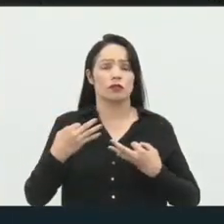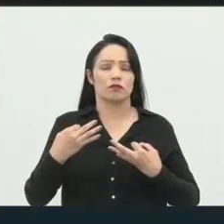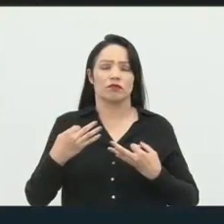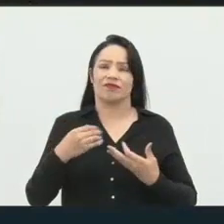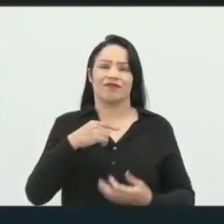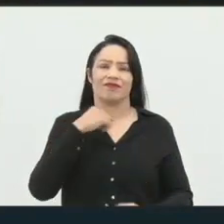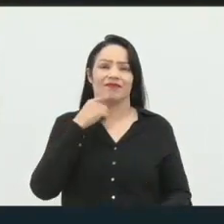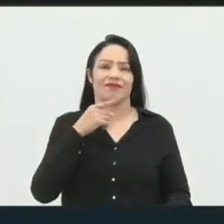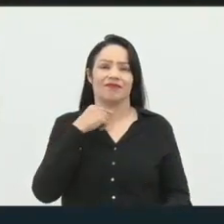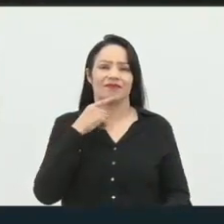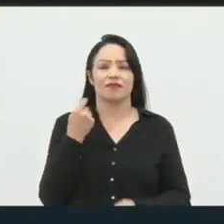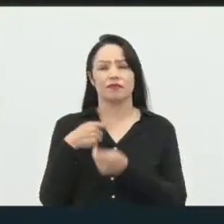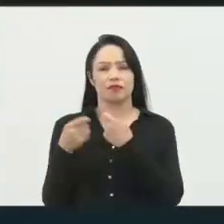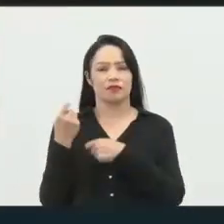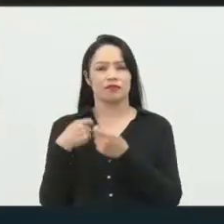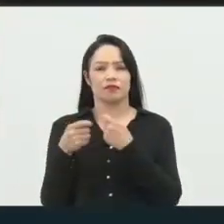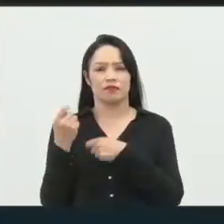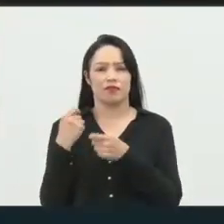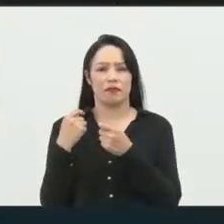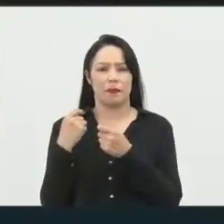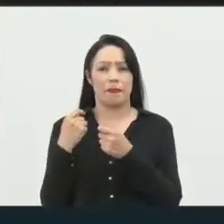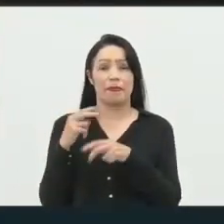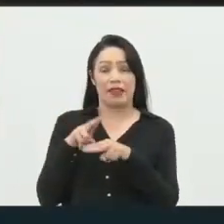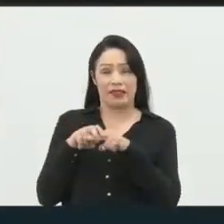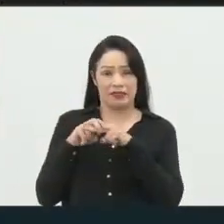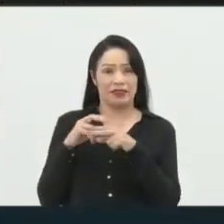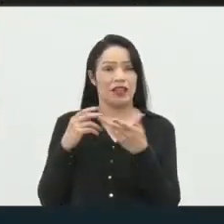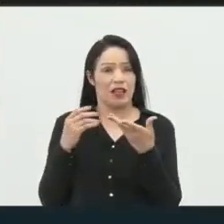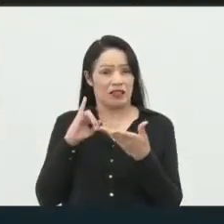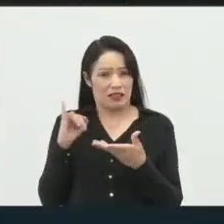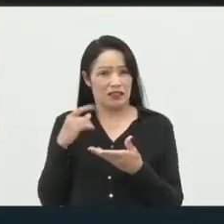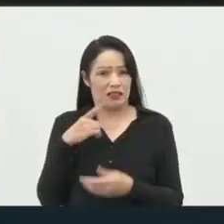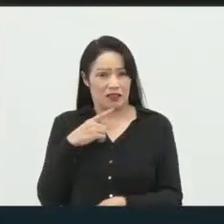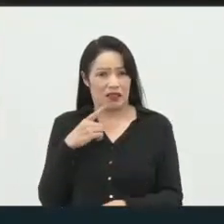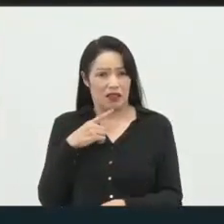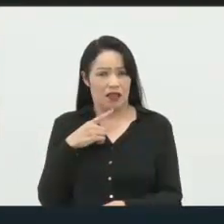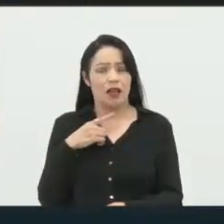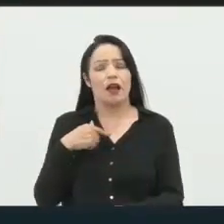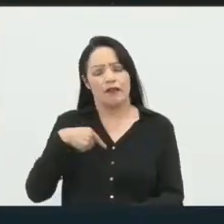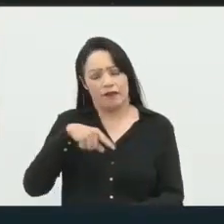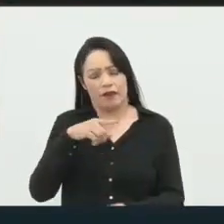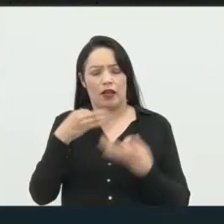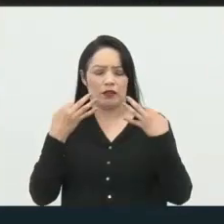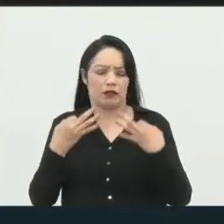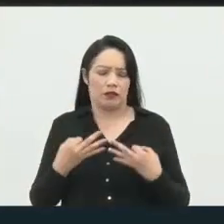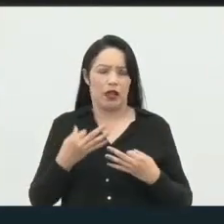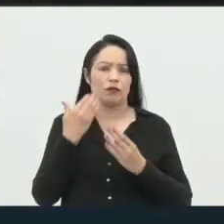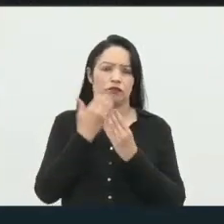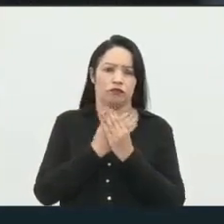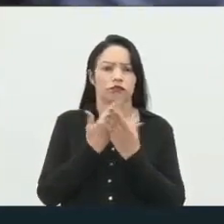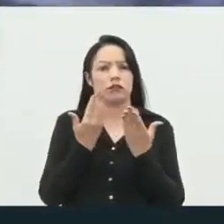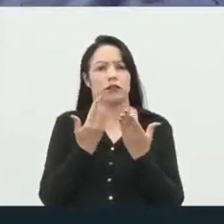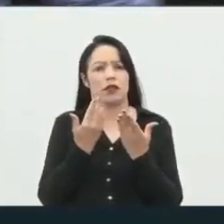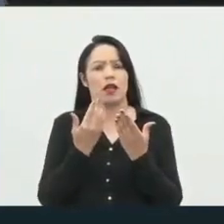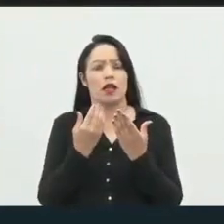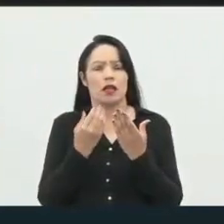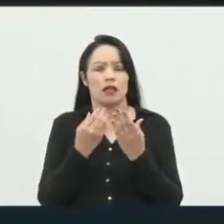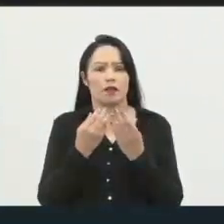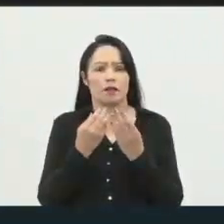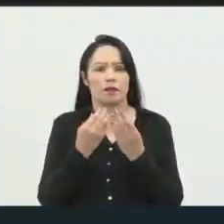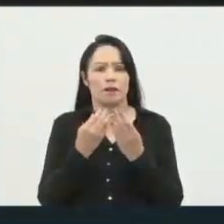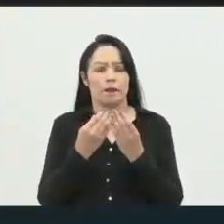para administrar porque se tivesse capacidade teria entrado com ação civil pública teria feito bloqueio dos